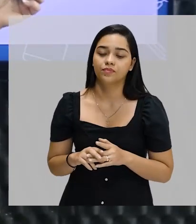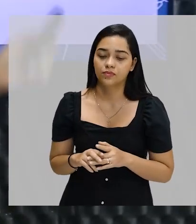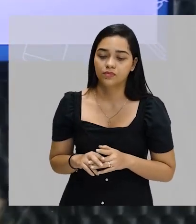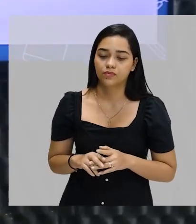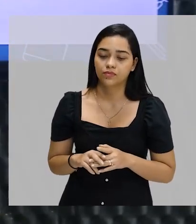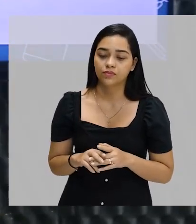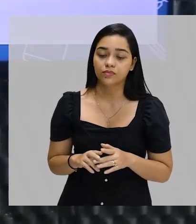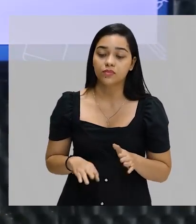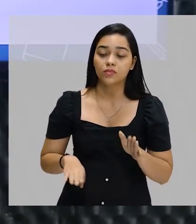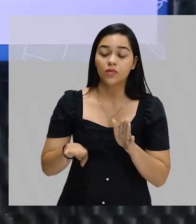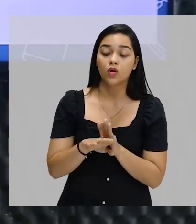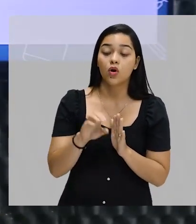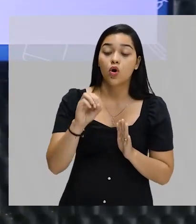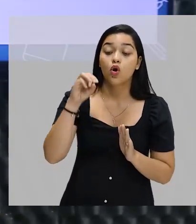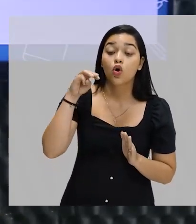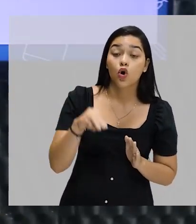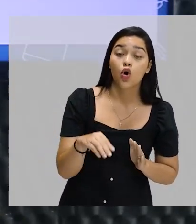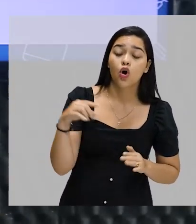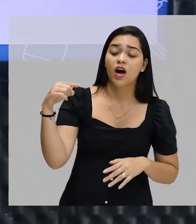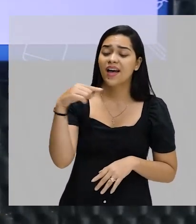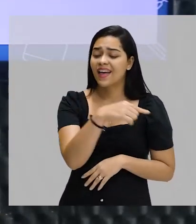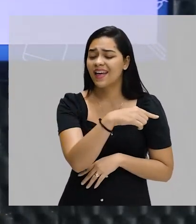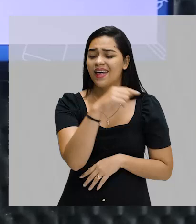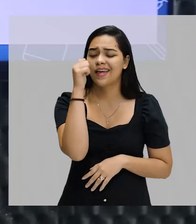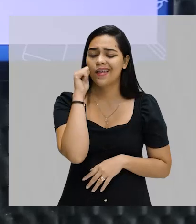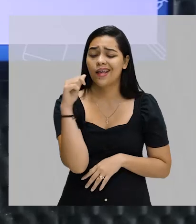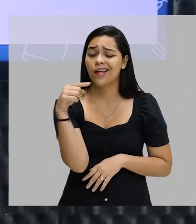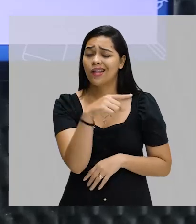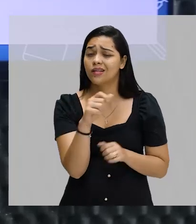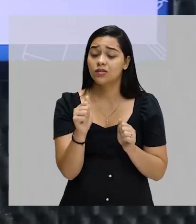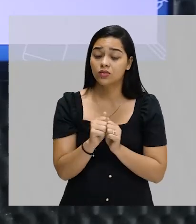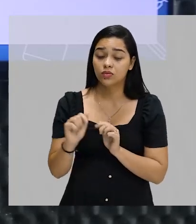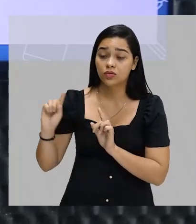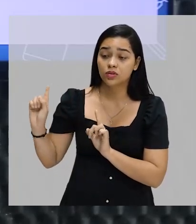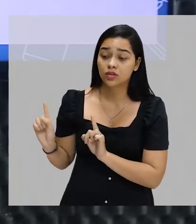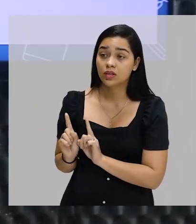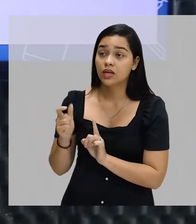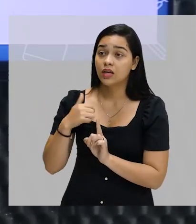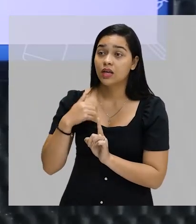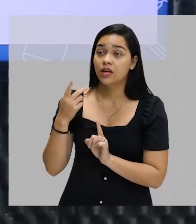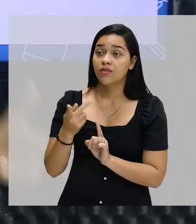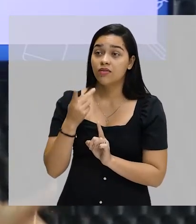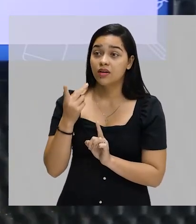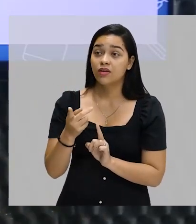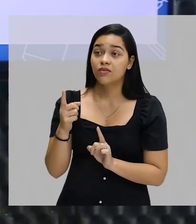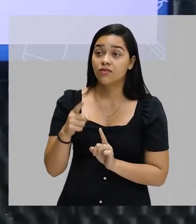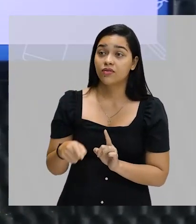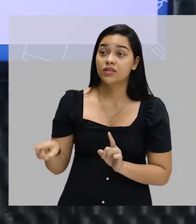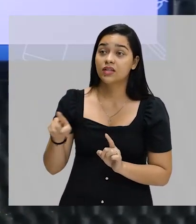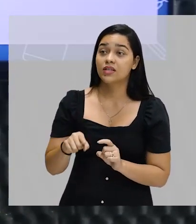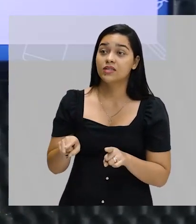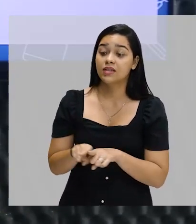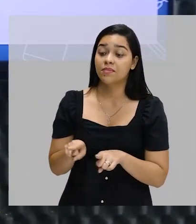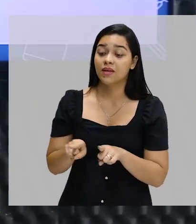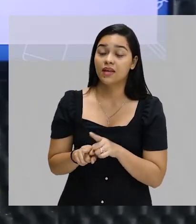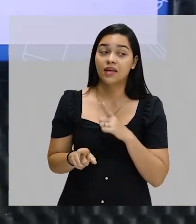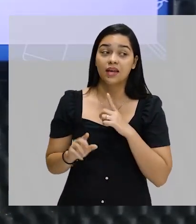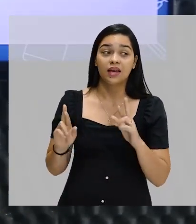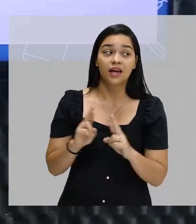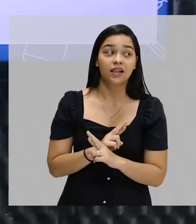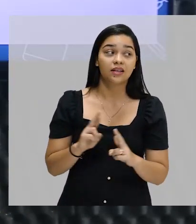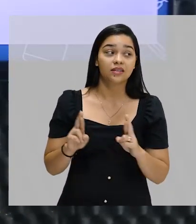posse. Chegou com ela, ó, relação de companhia. Eu estava falando com vocês, relação